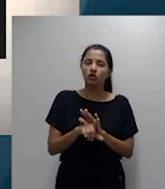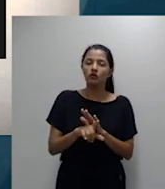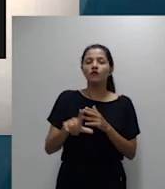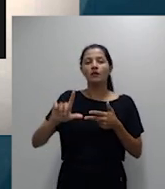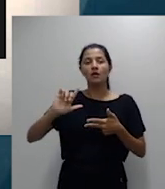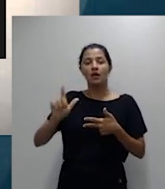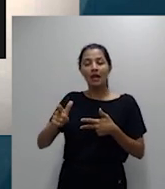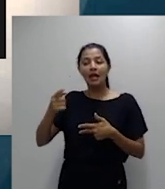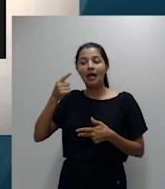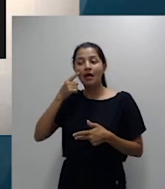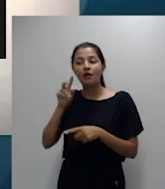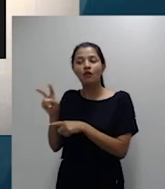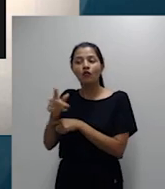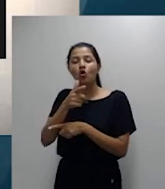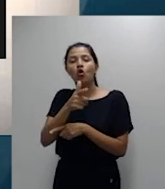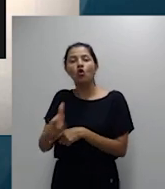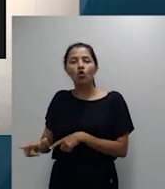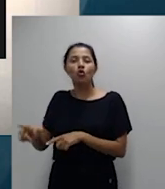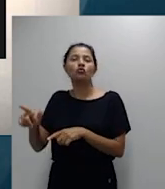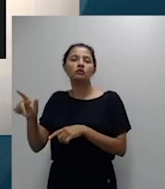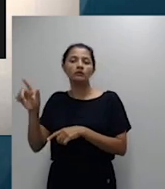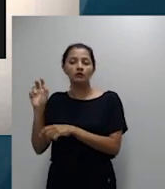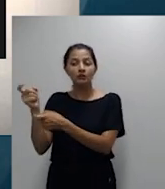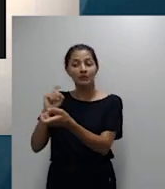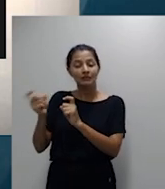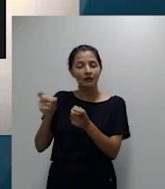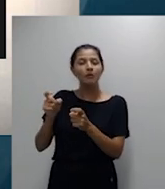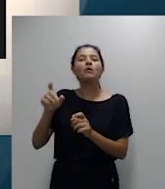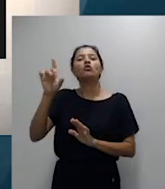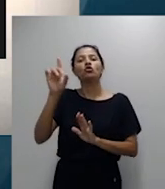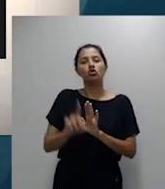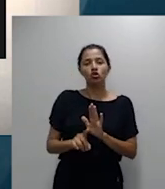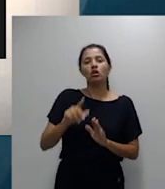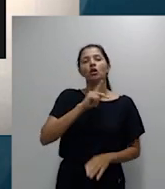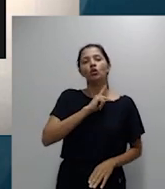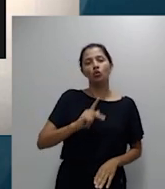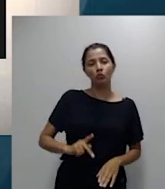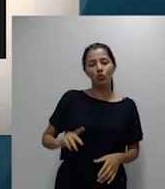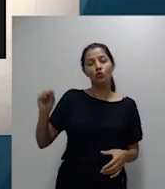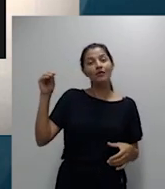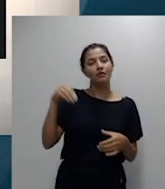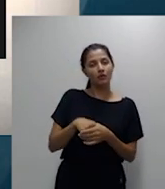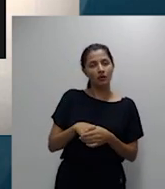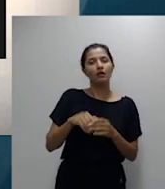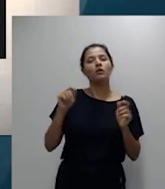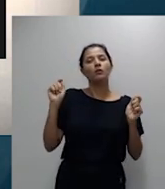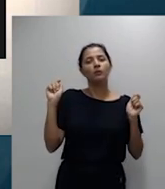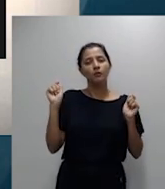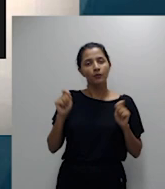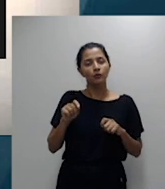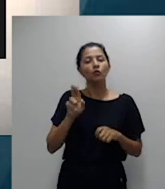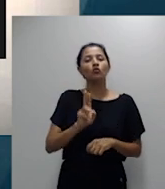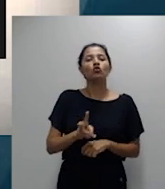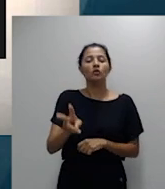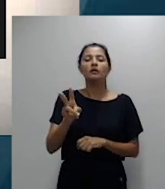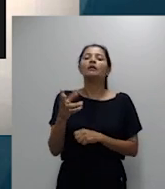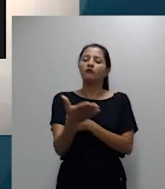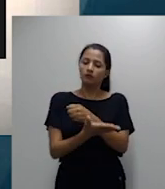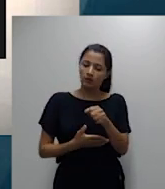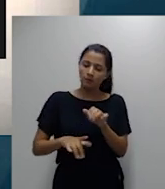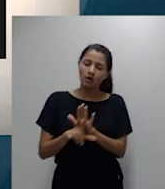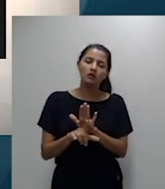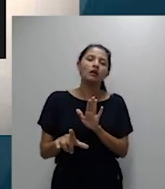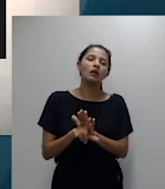outro hipótese de rodovia administrada por esse direito público interno permaneceram absolutamente and do fundamento legal